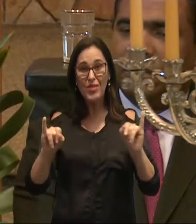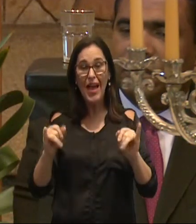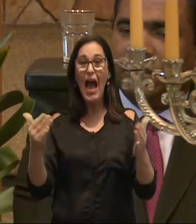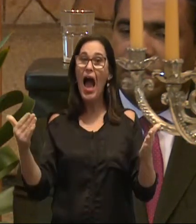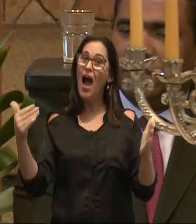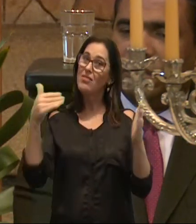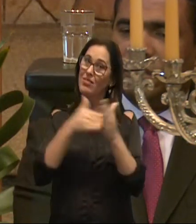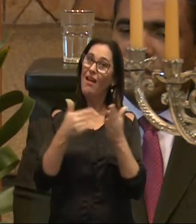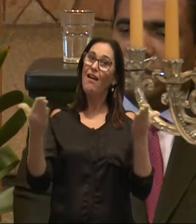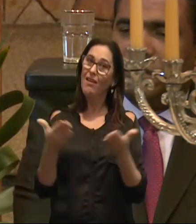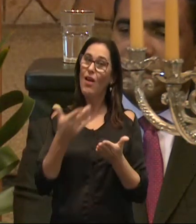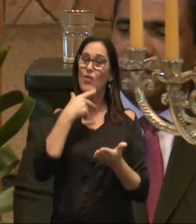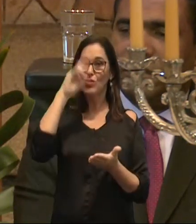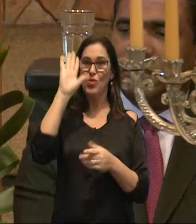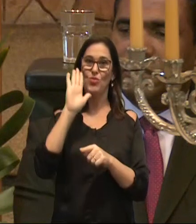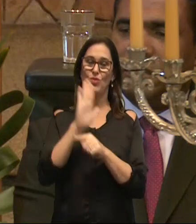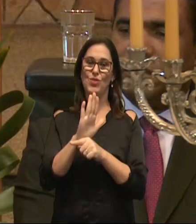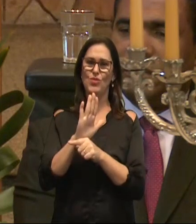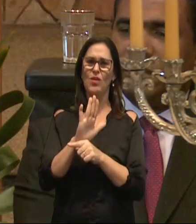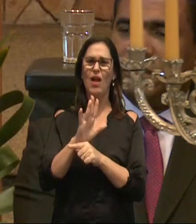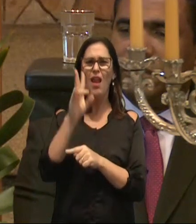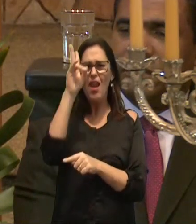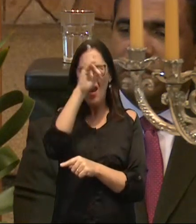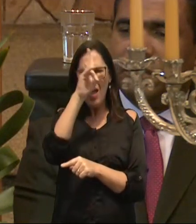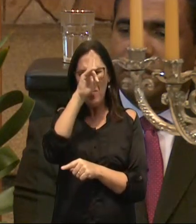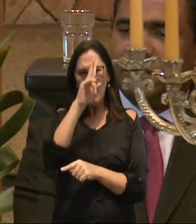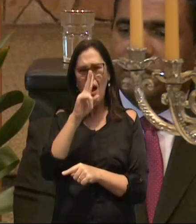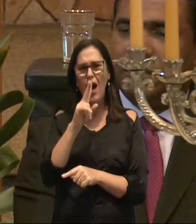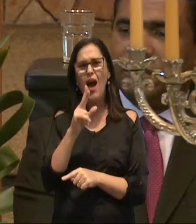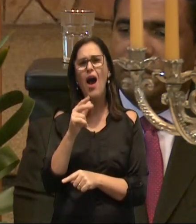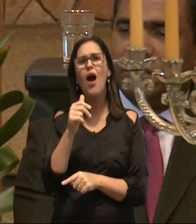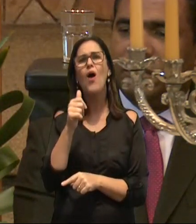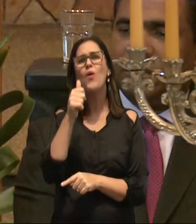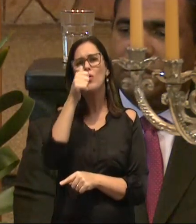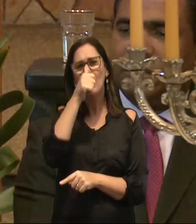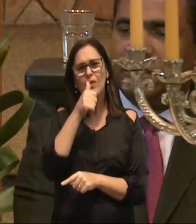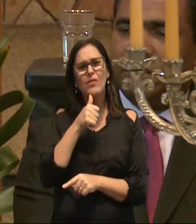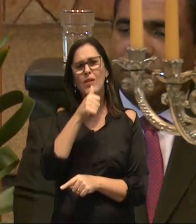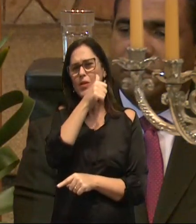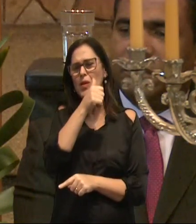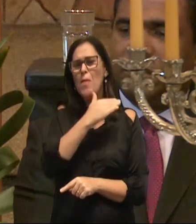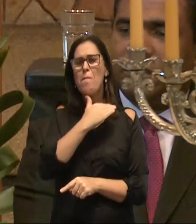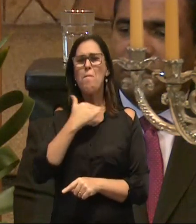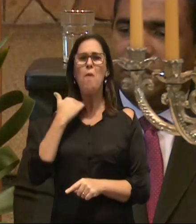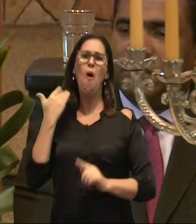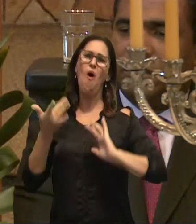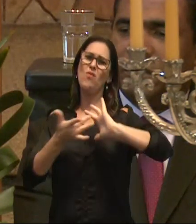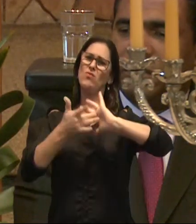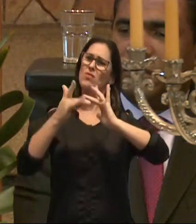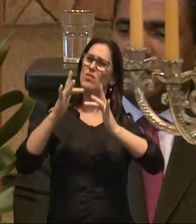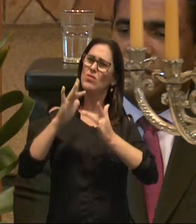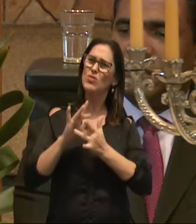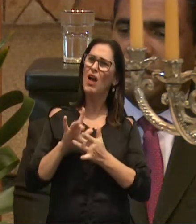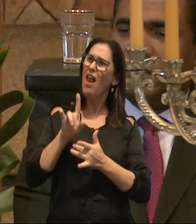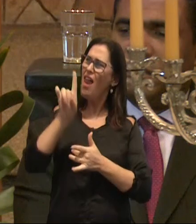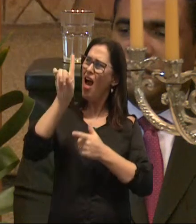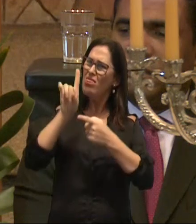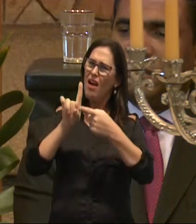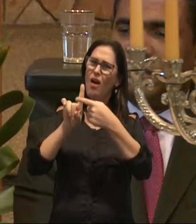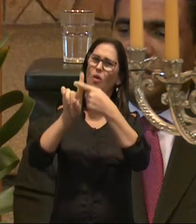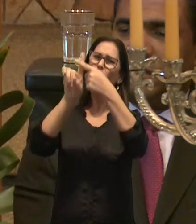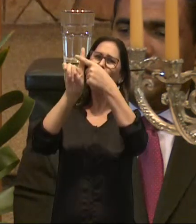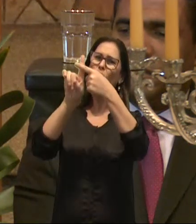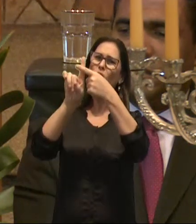como corpo de Cristo, lembrar do sacrifício e da morte que o Senhor fez, e que o Senhor, naquela cruz do